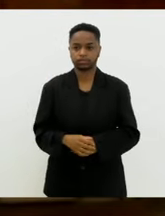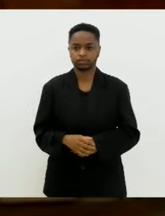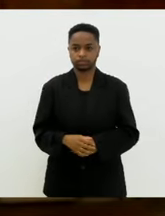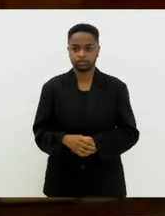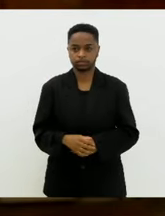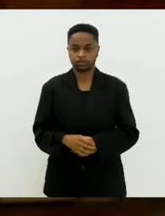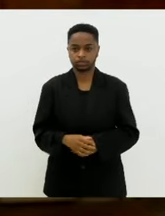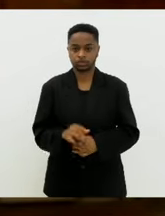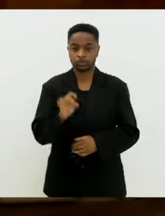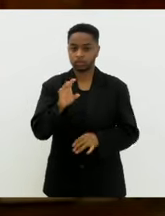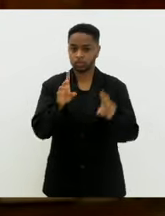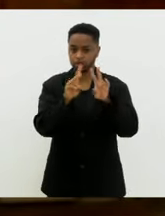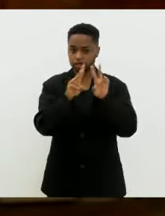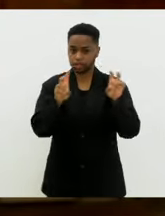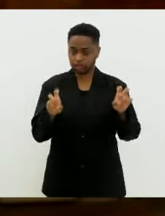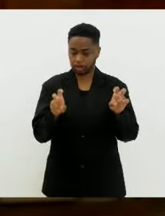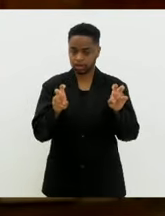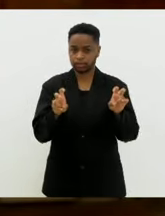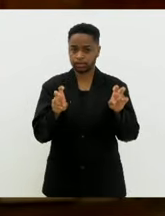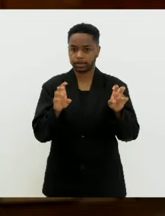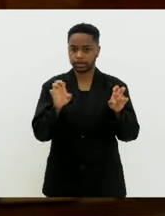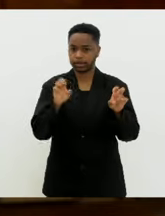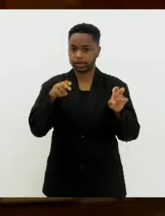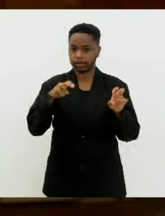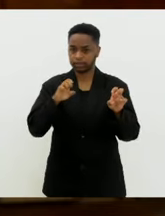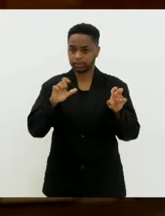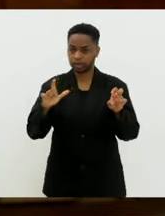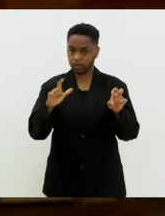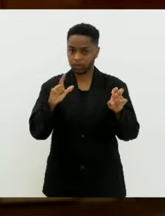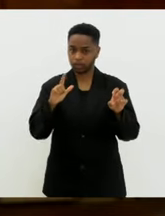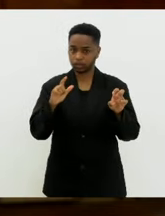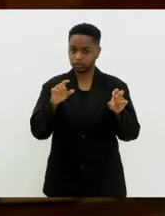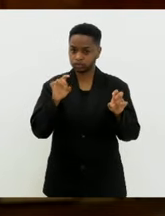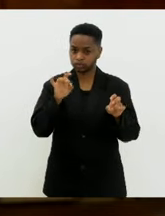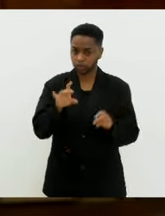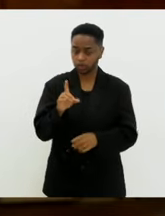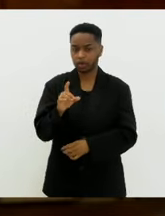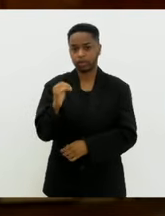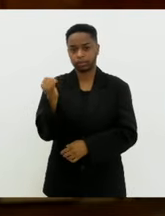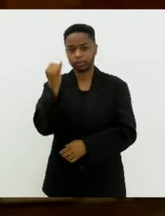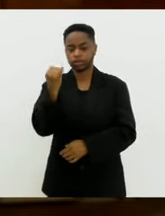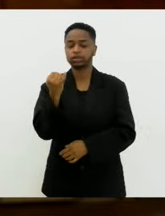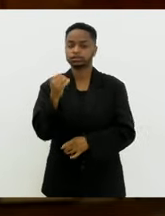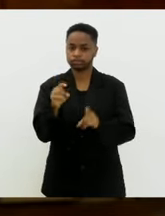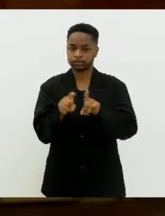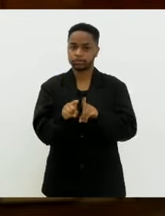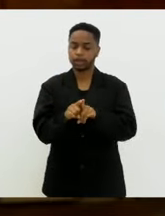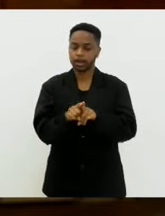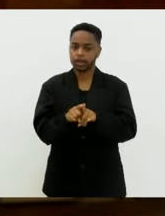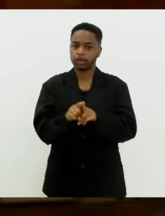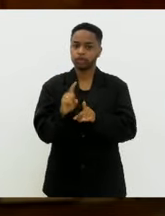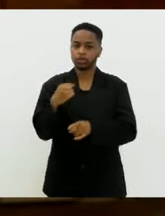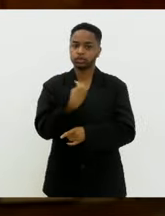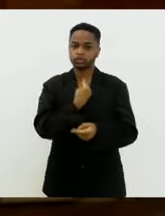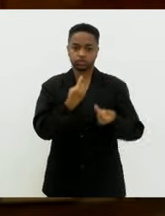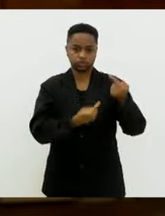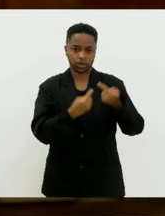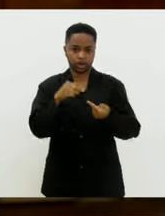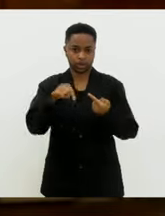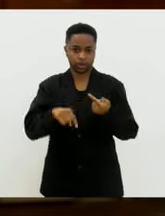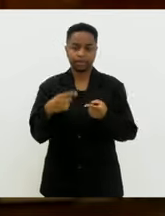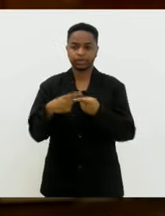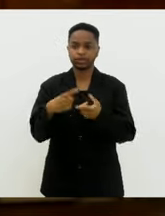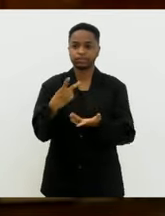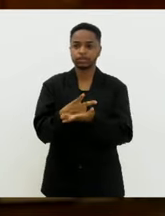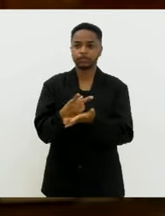esse tema com relação à Enel é importante a gente travar aqui, porque, afinal de contas, se falam tanto